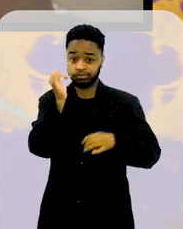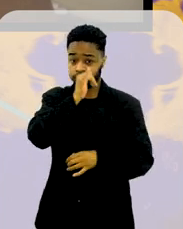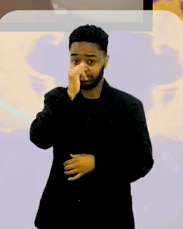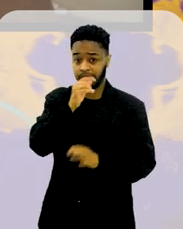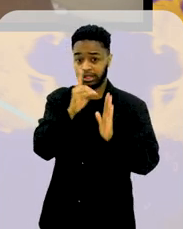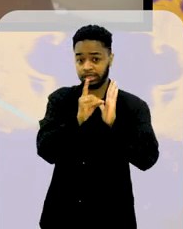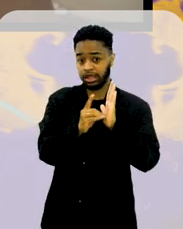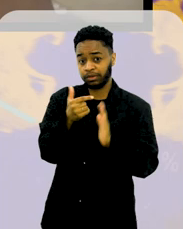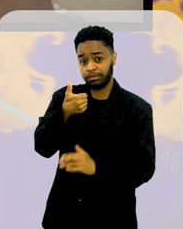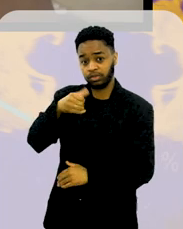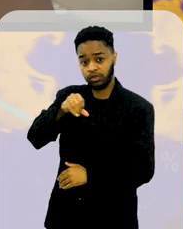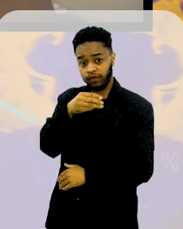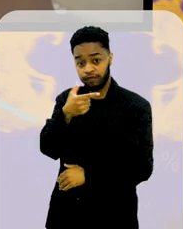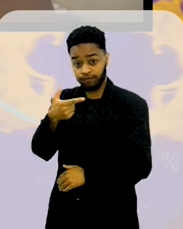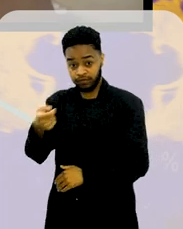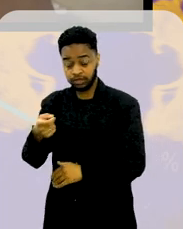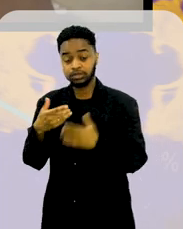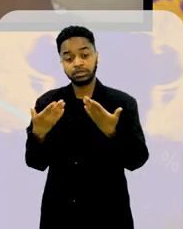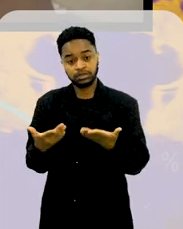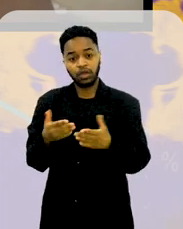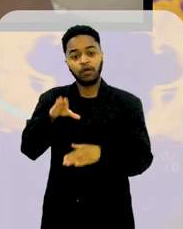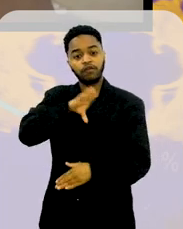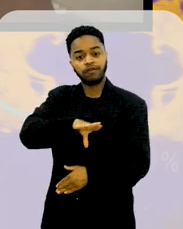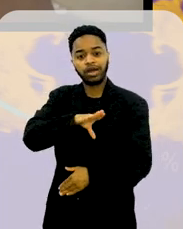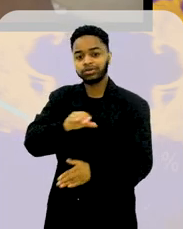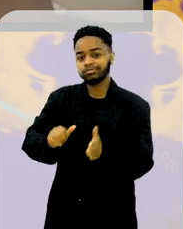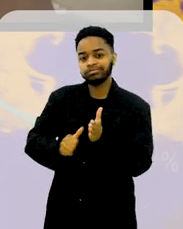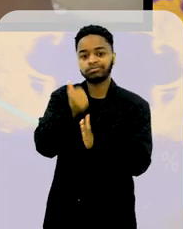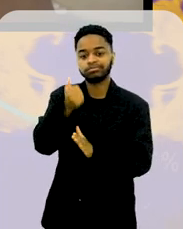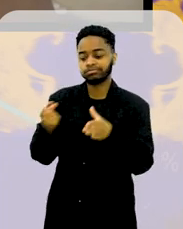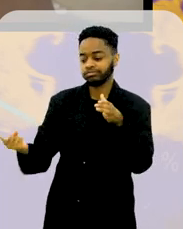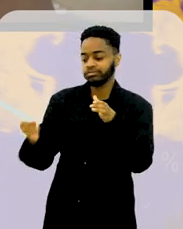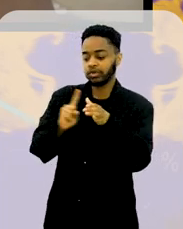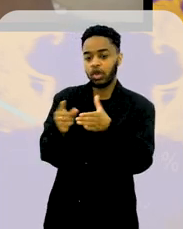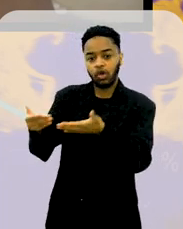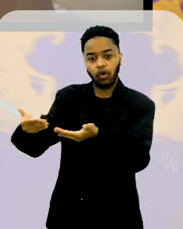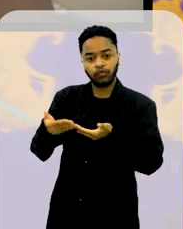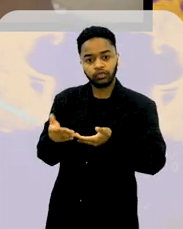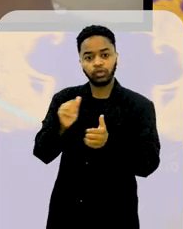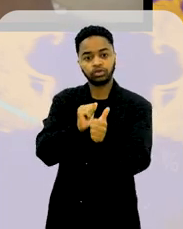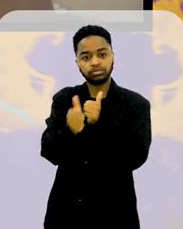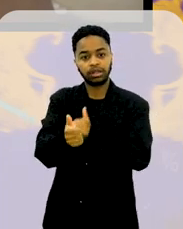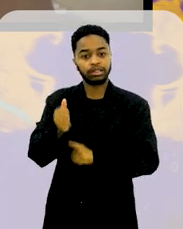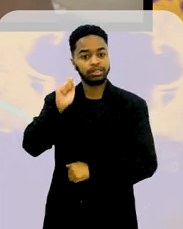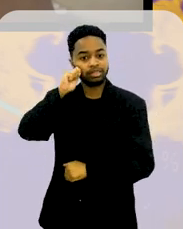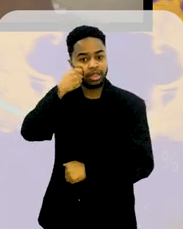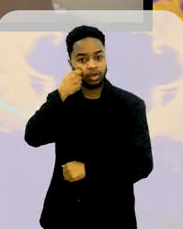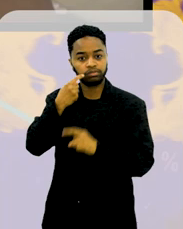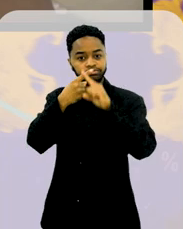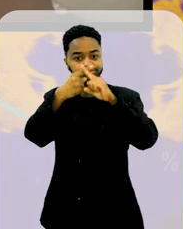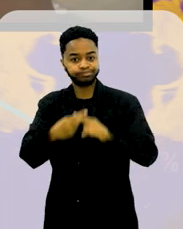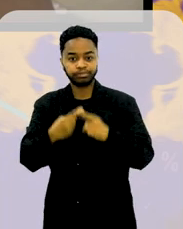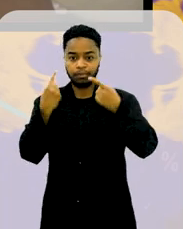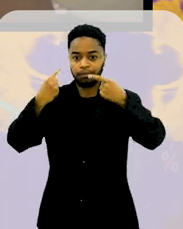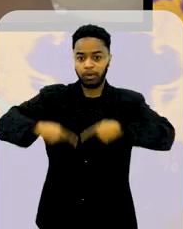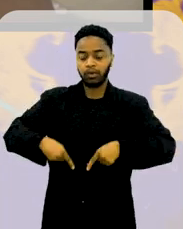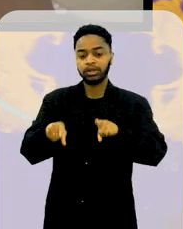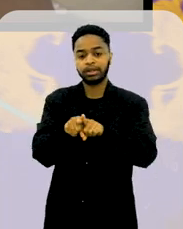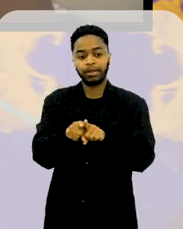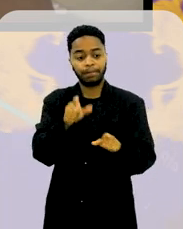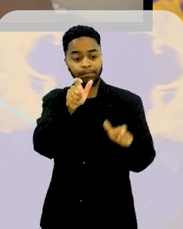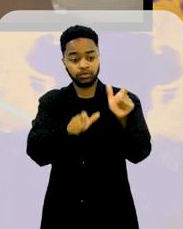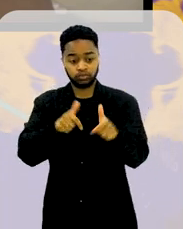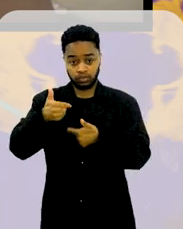década de 20 então o Vasco troue os atletas negros para São Januário para disputar o Campeonato trouxe os